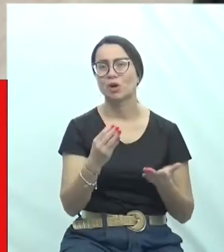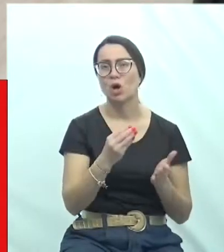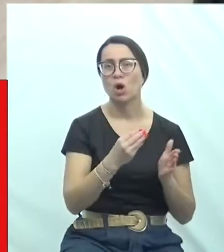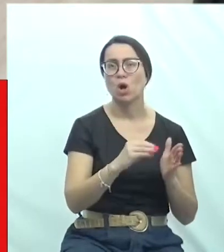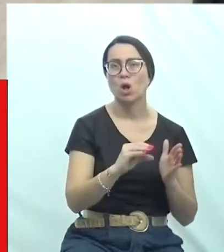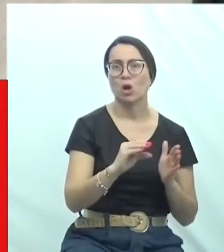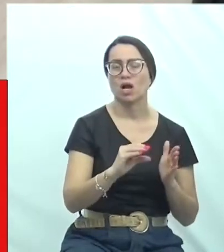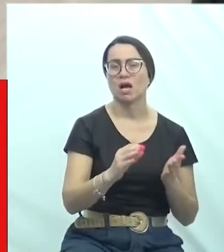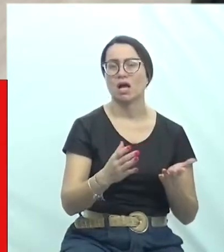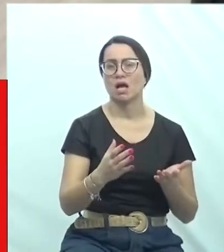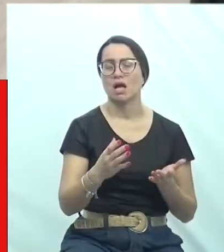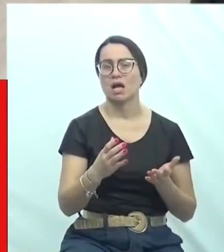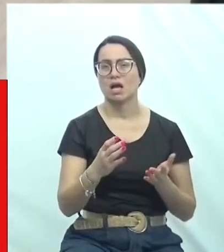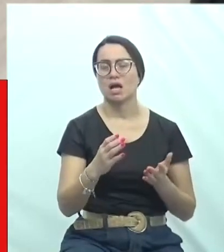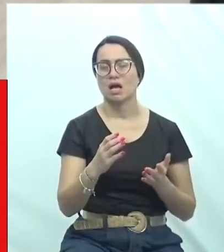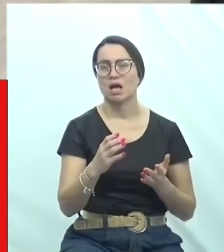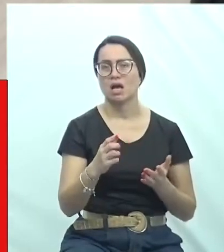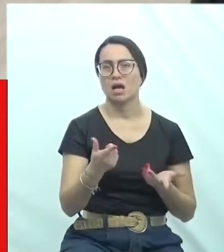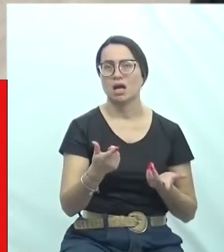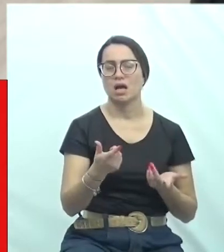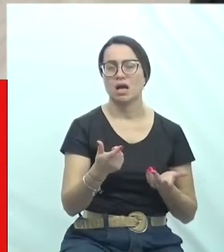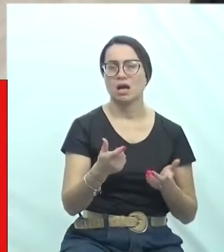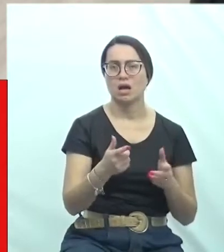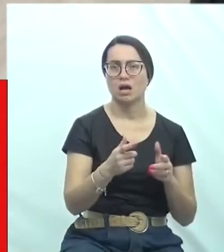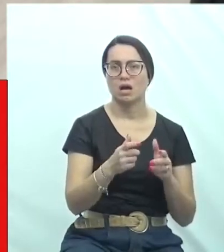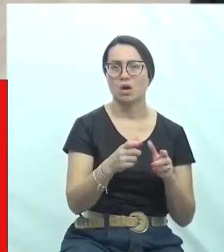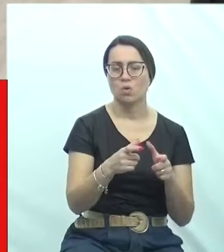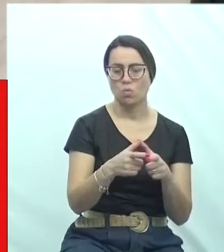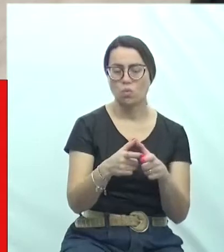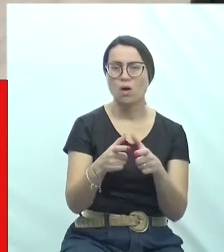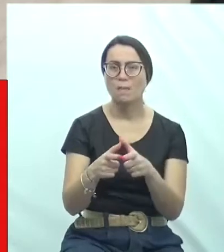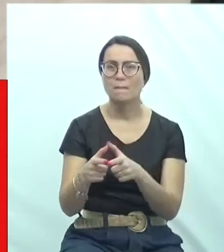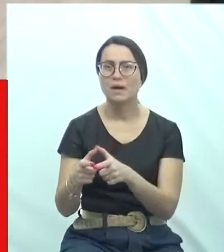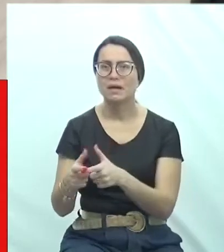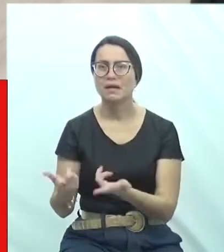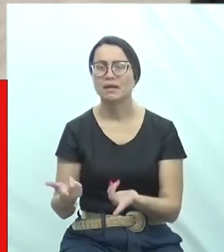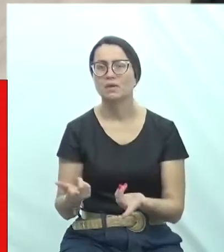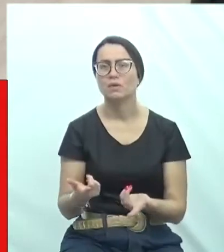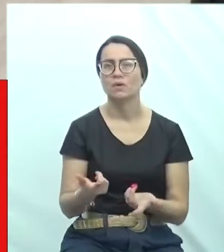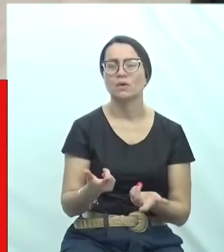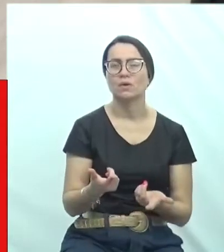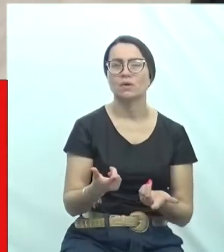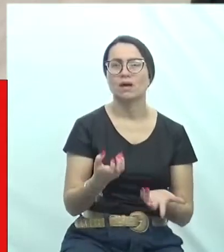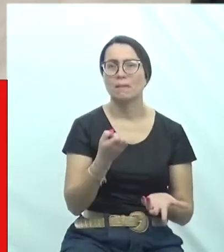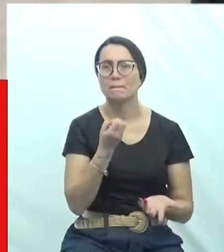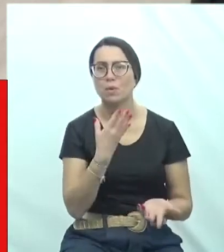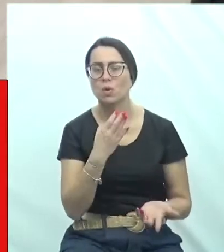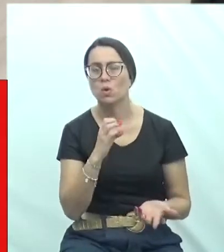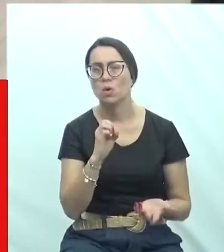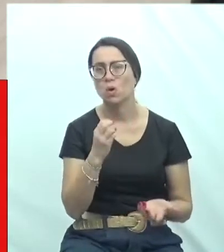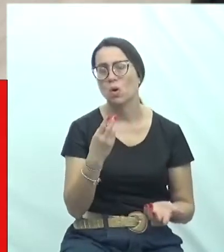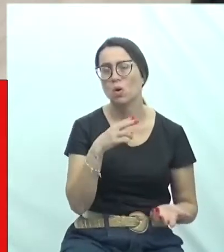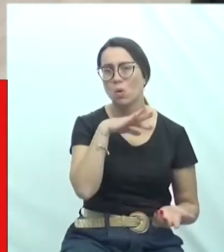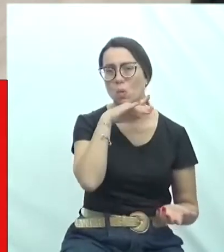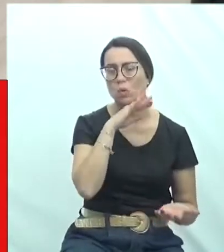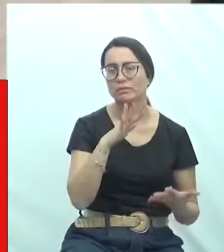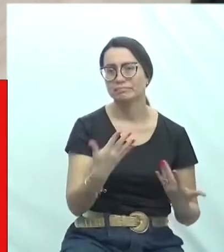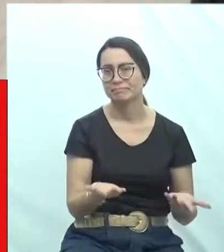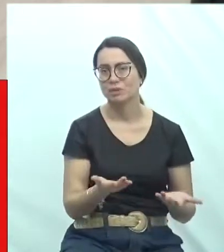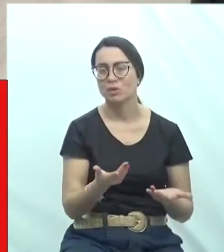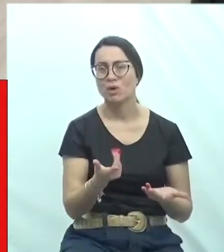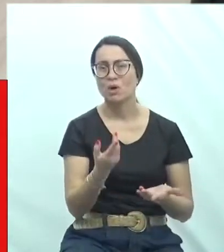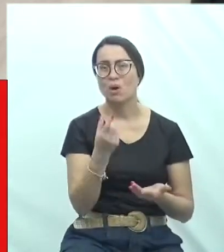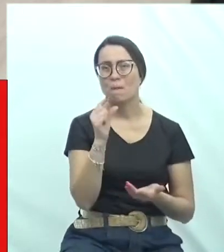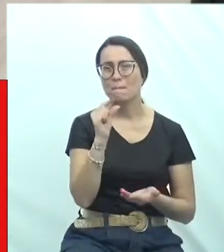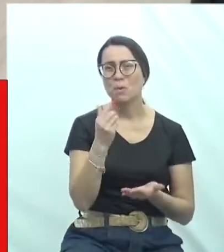equipamento é prejudicial, é benéfica, enfim. Poucos estudos existem sobre isso, tá? E os